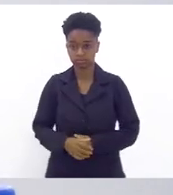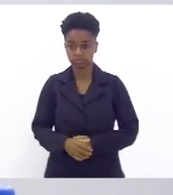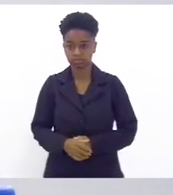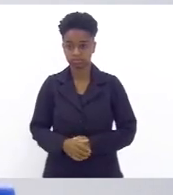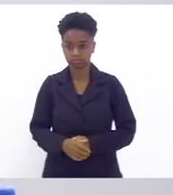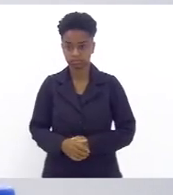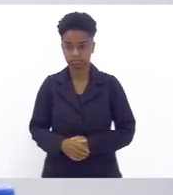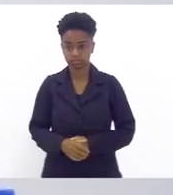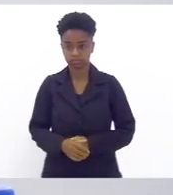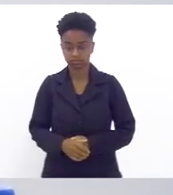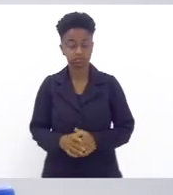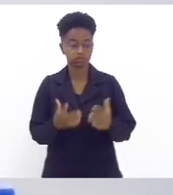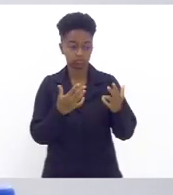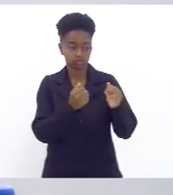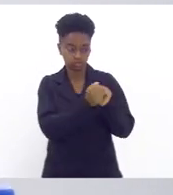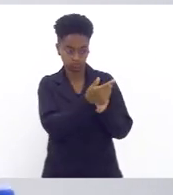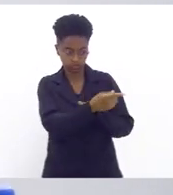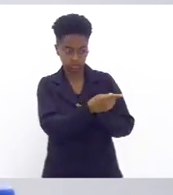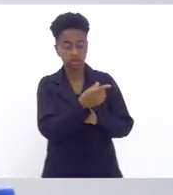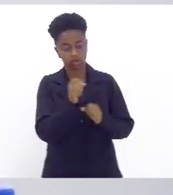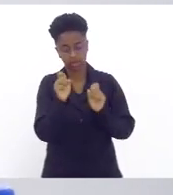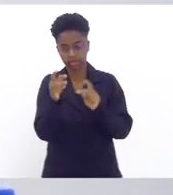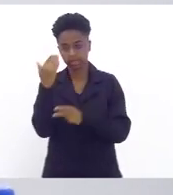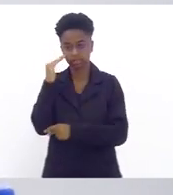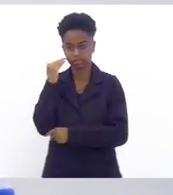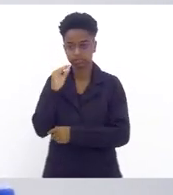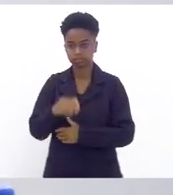com vocês entendi tá